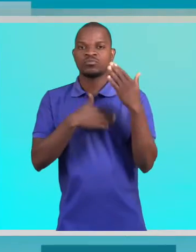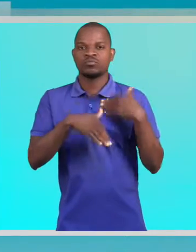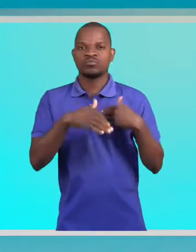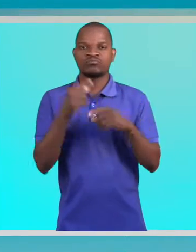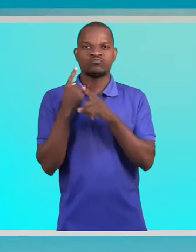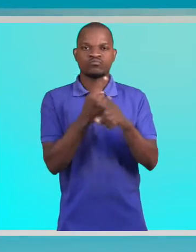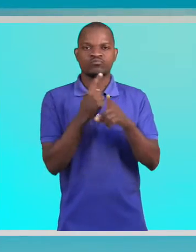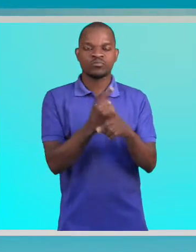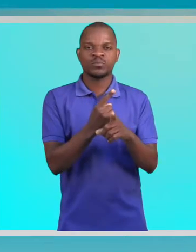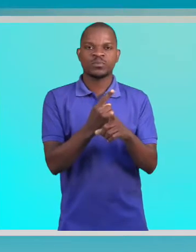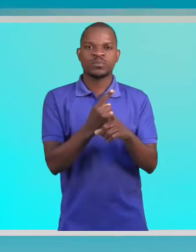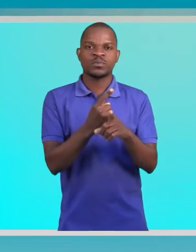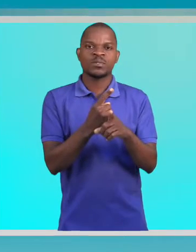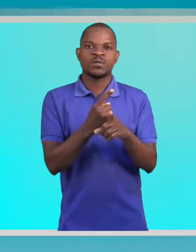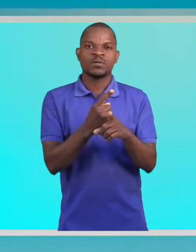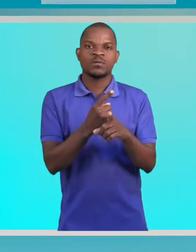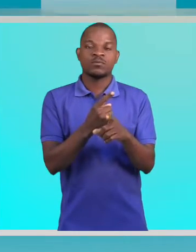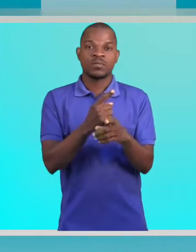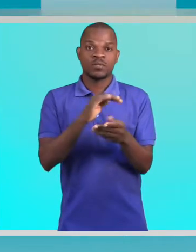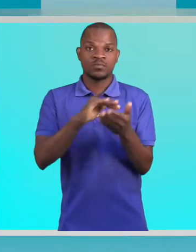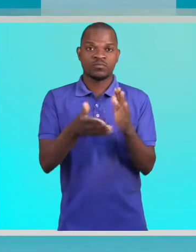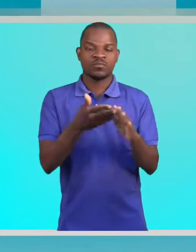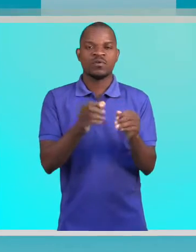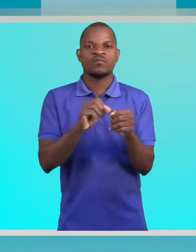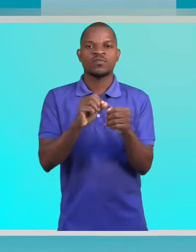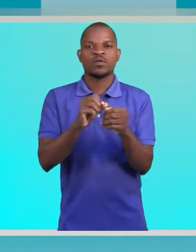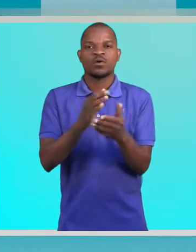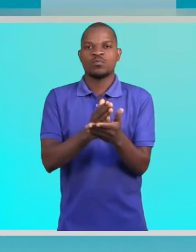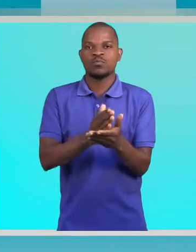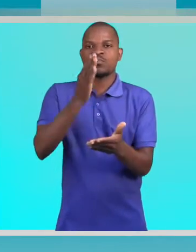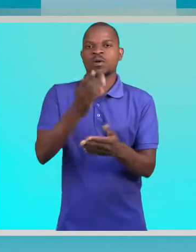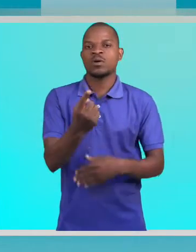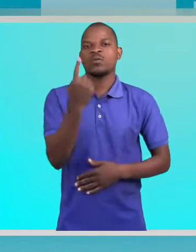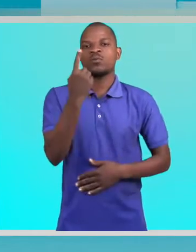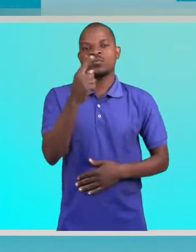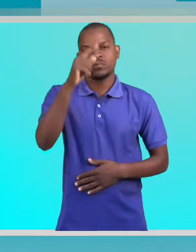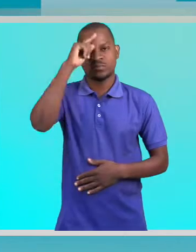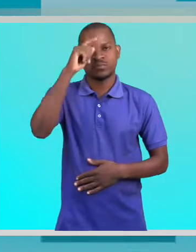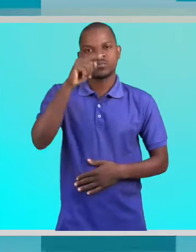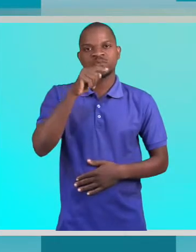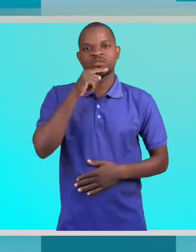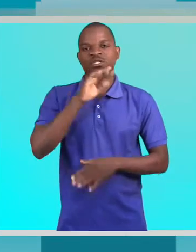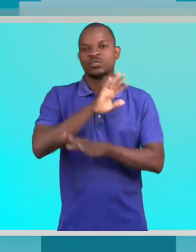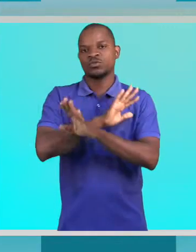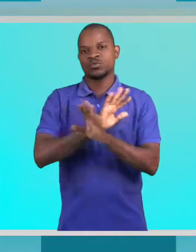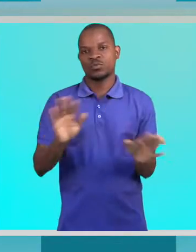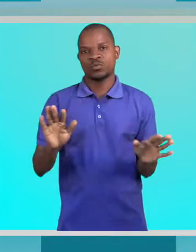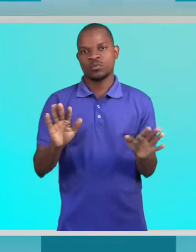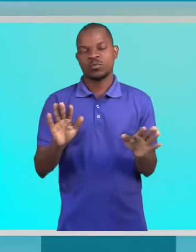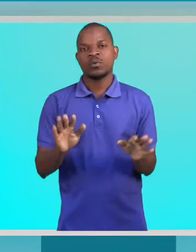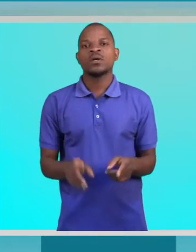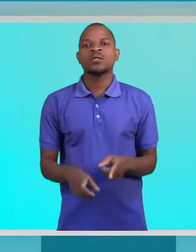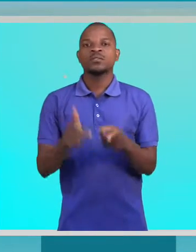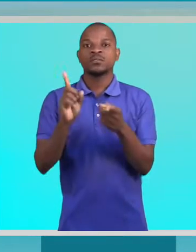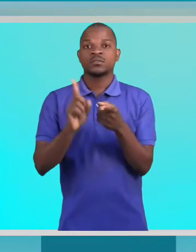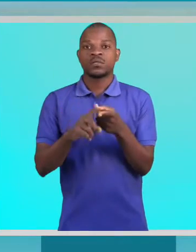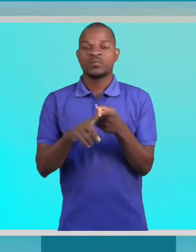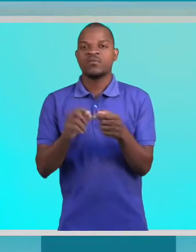visual só fazia exame português. Então, e